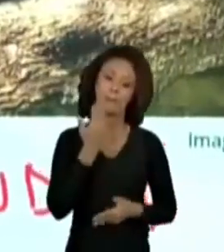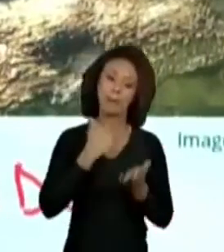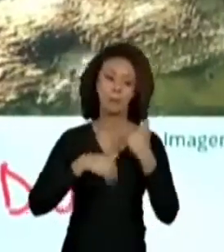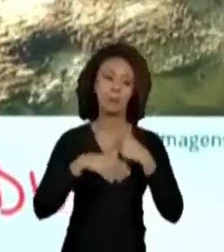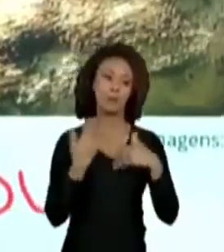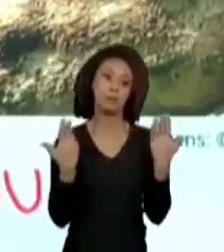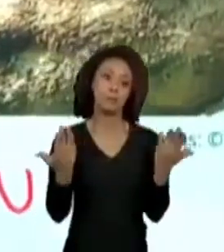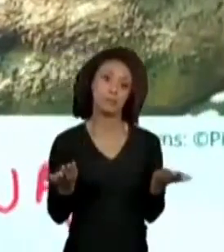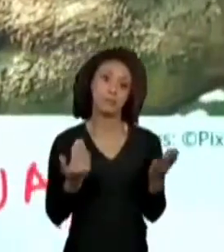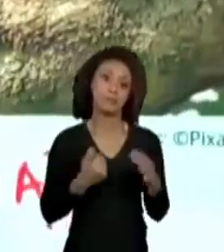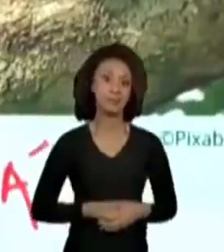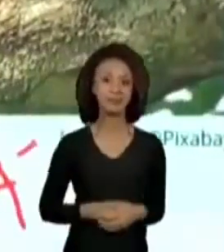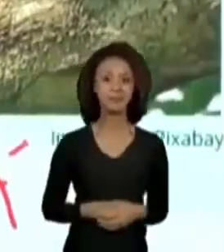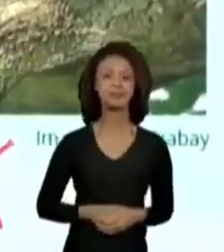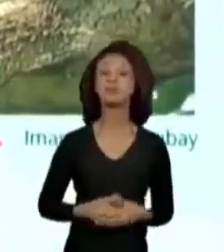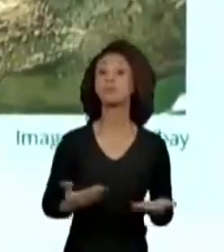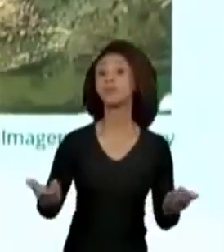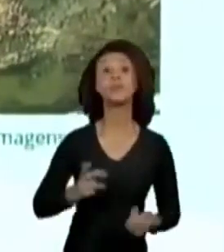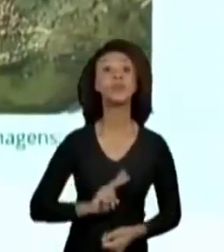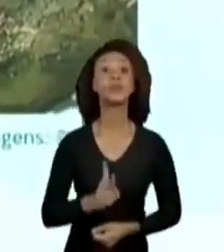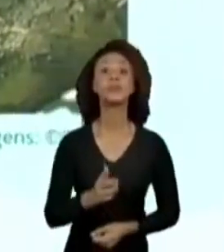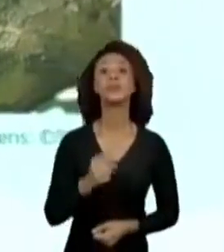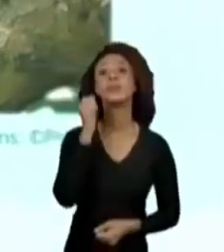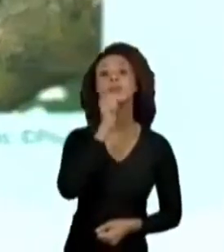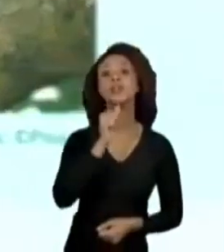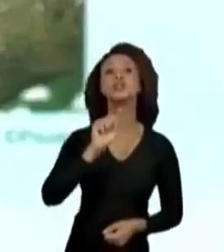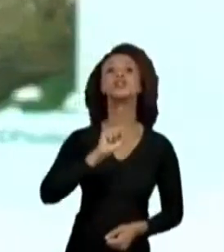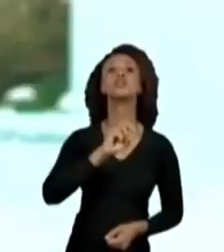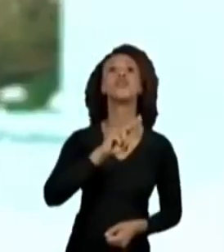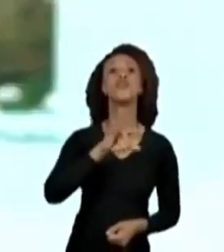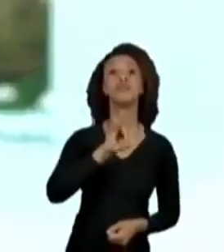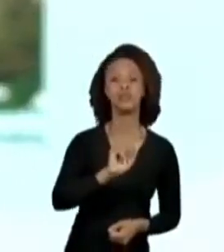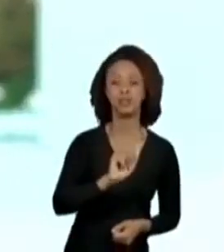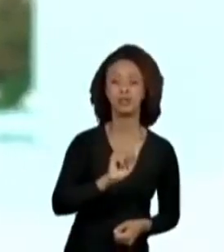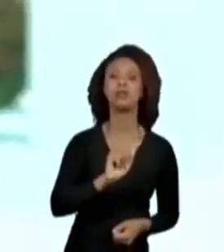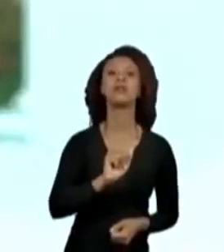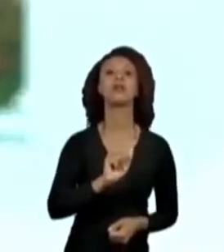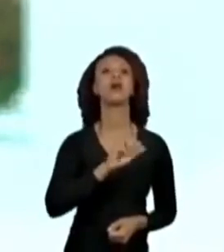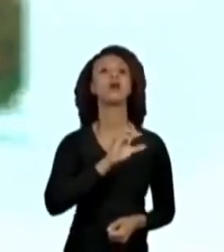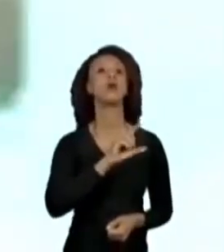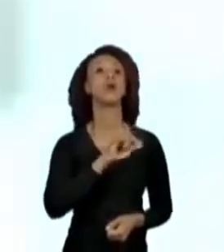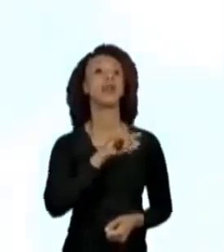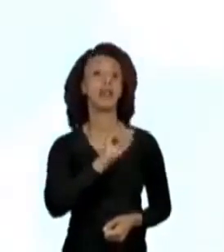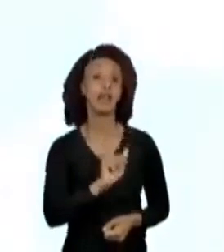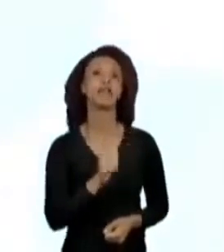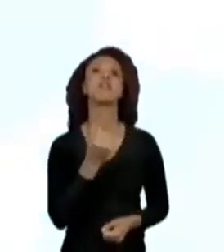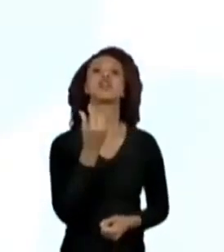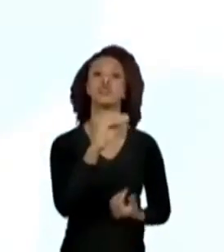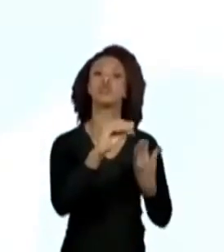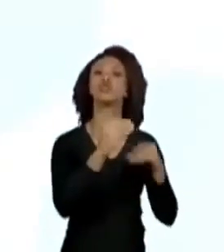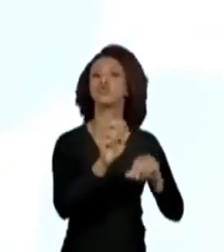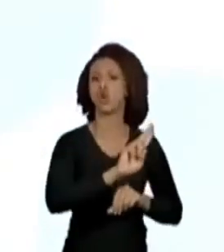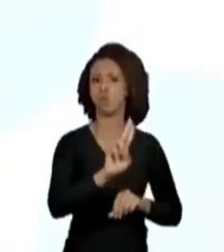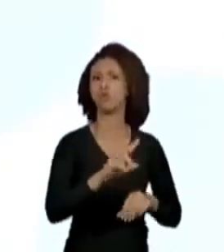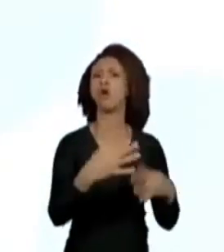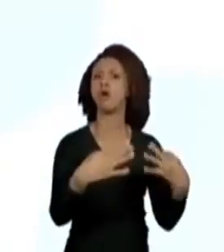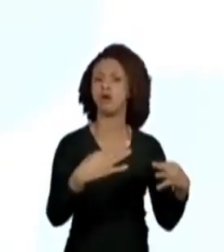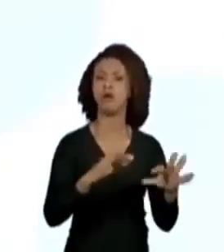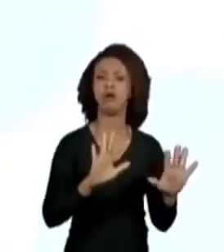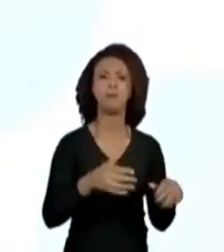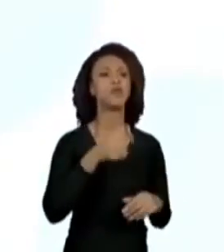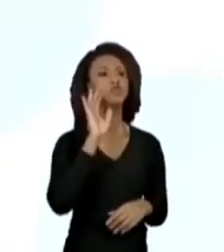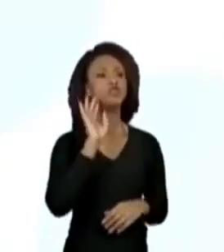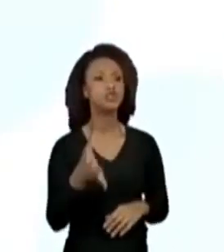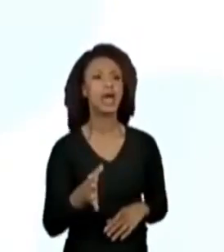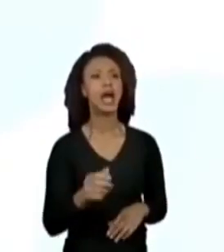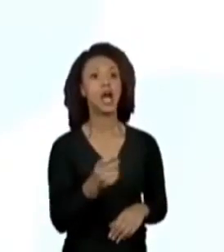bem. Continuando. Sofia e Olívia já escreveram ali pra gente também jacaré e tamanduá. Eu já vi os dois